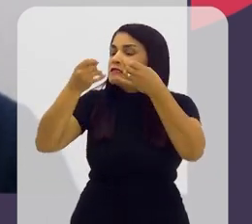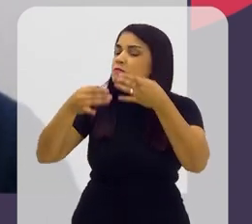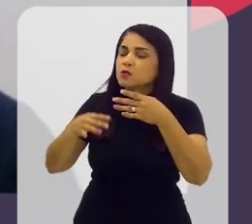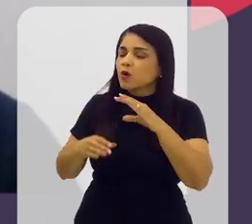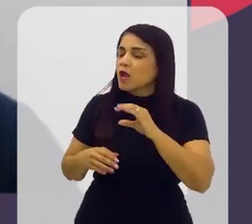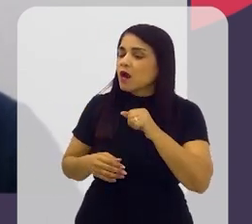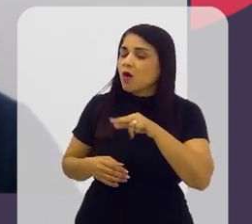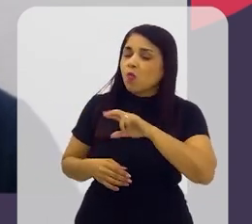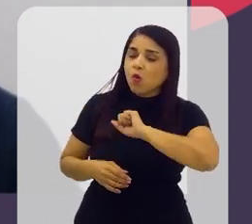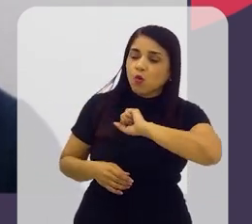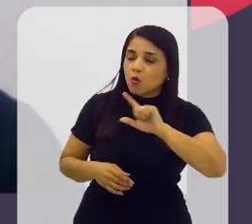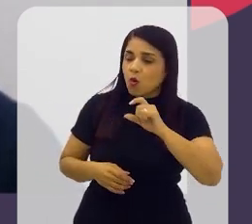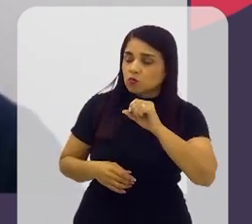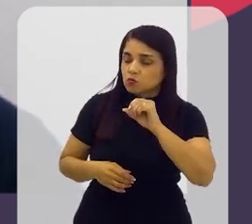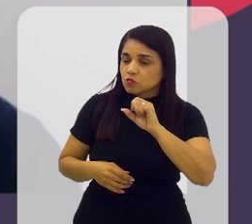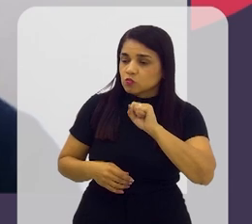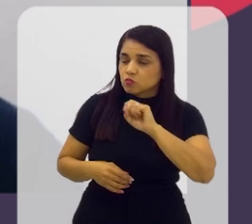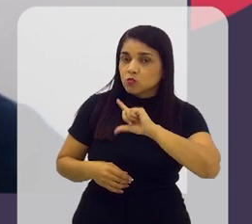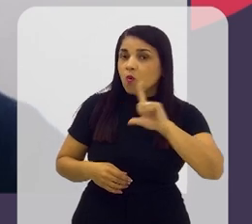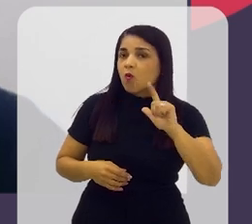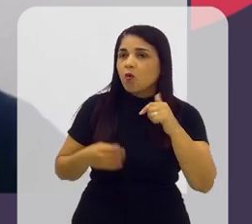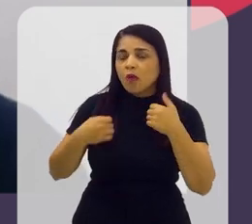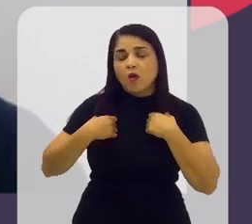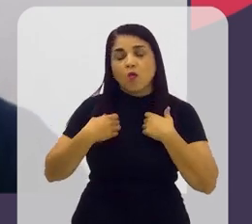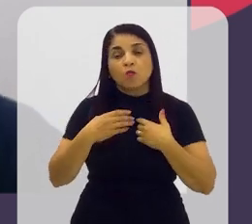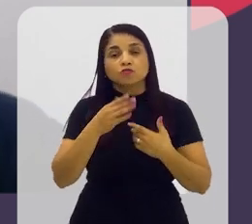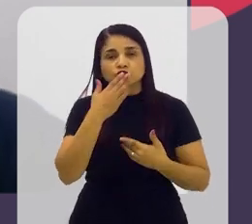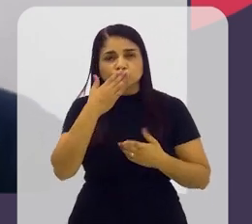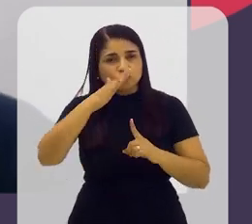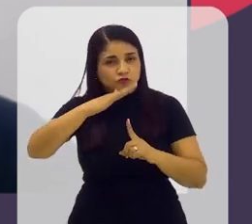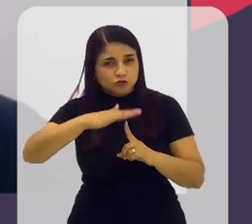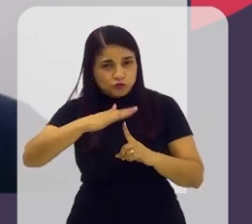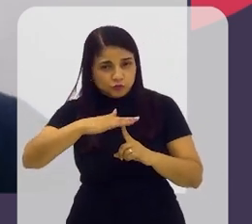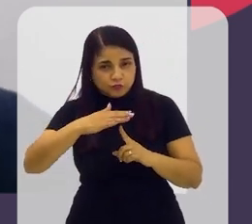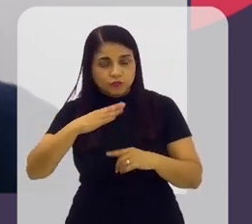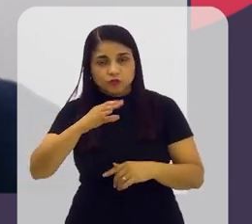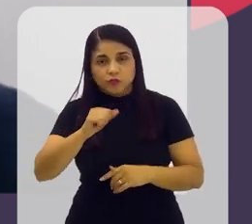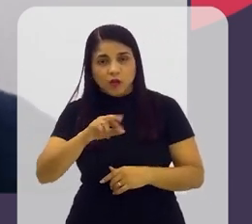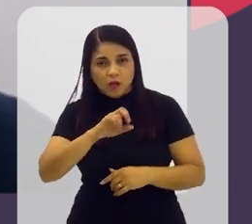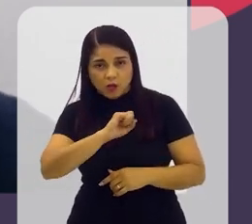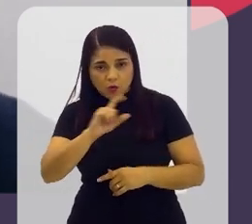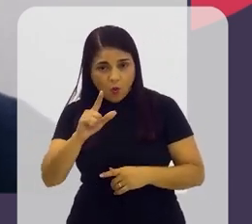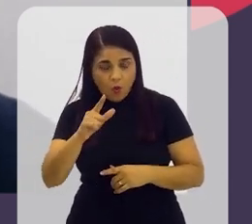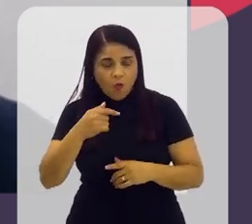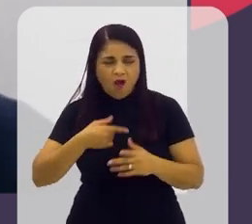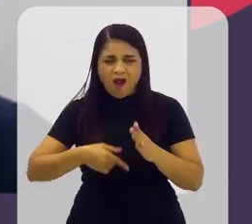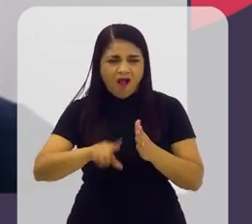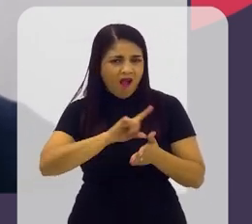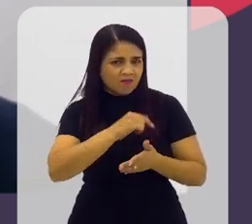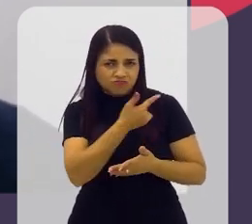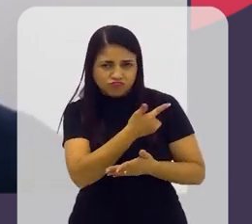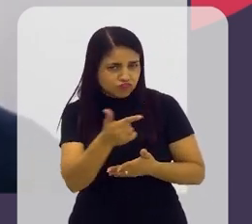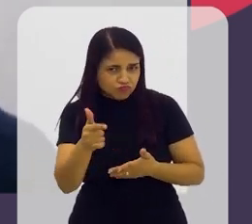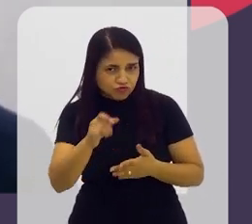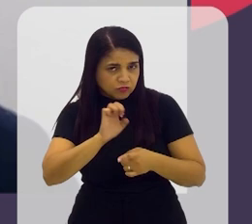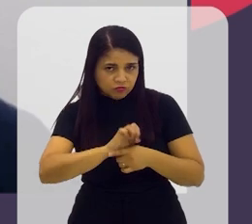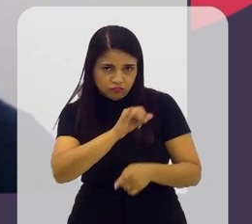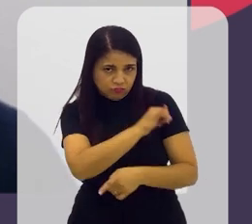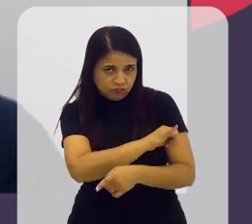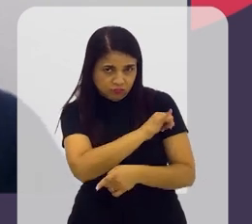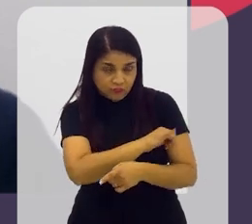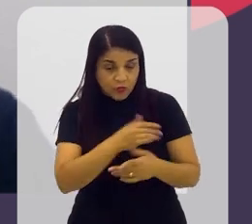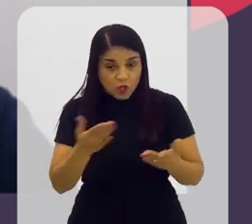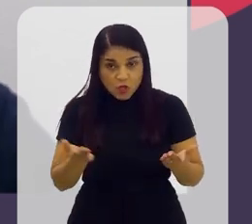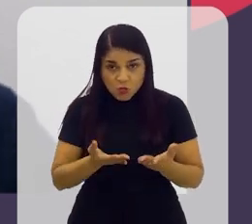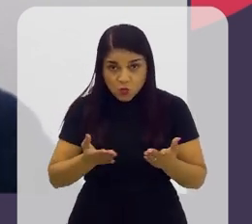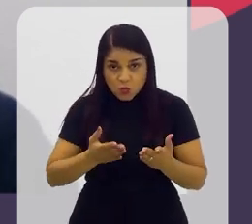coral-sol. Então, é uma espécie de coral que também, né, é invasora, não ocorria naturalmente no estado do Rio de Janeiro, e